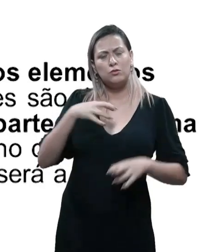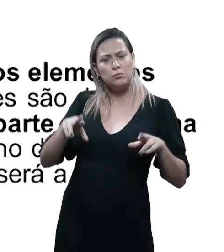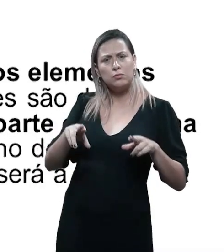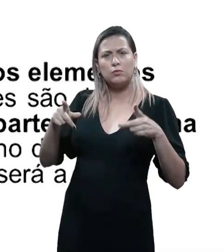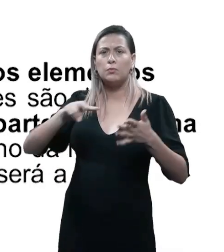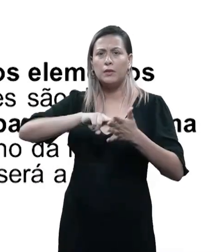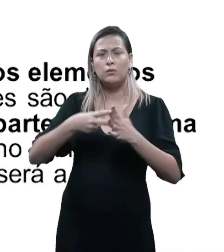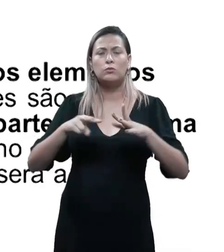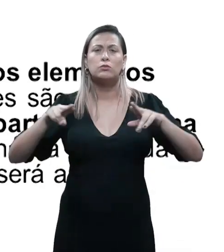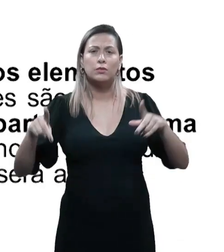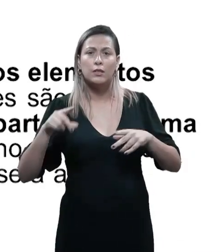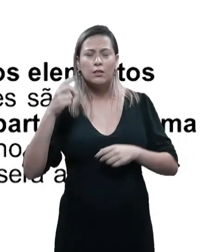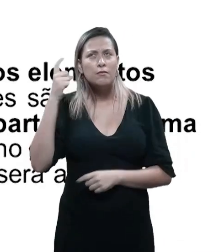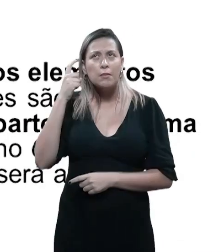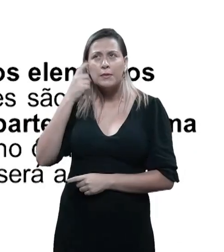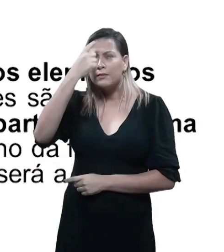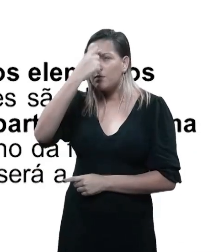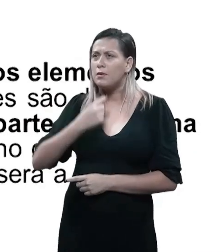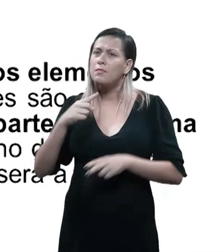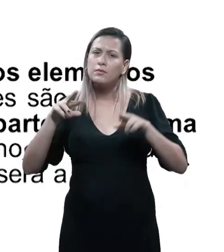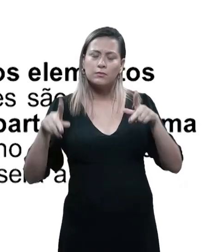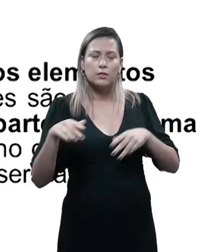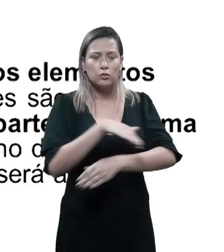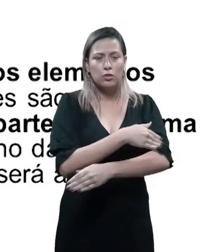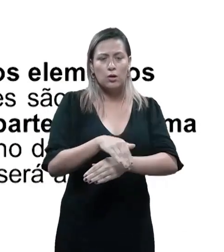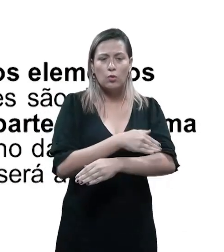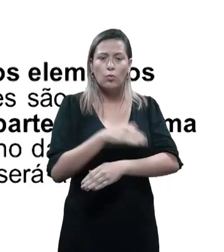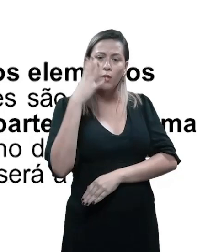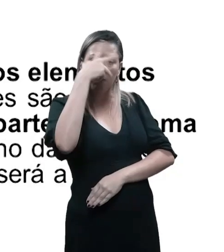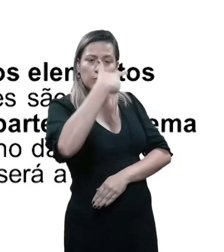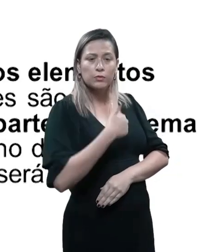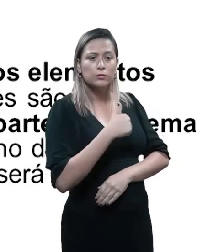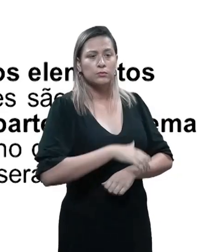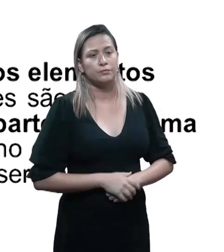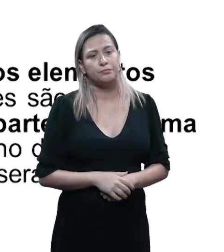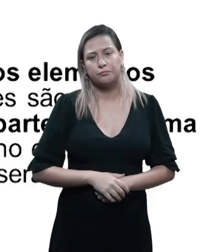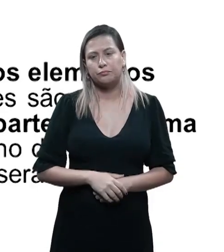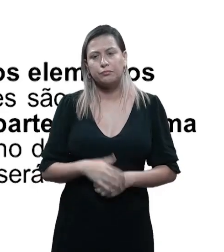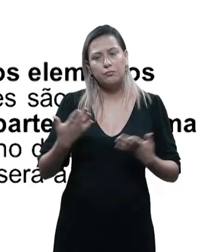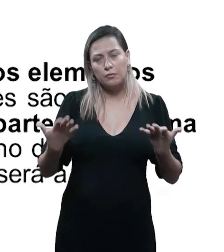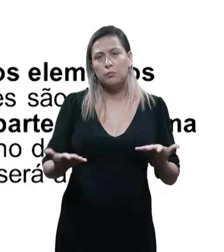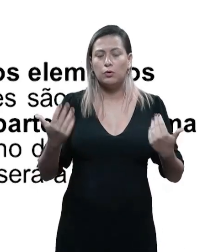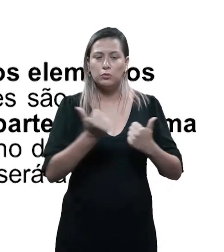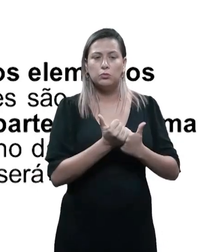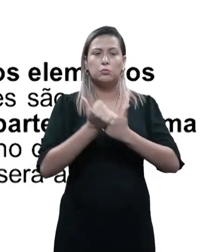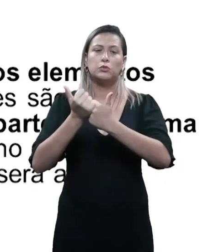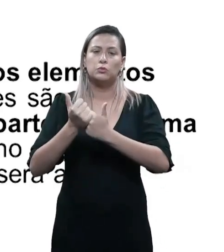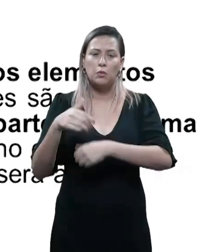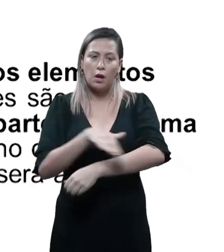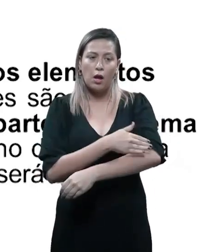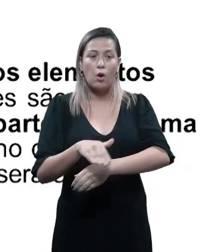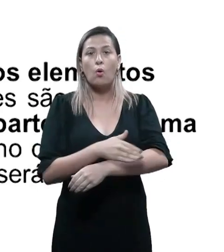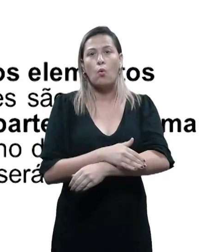na minha mente uma outra imagem. A rua é bonita, eu posso colocar no lugar de rua,